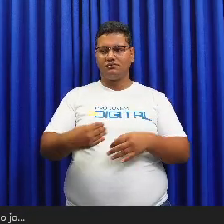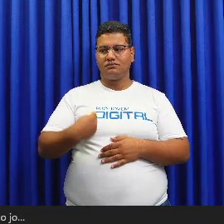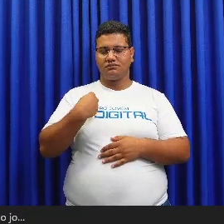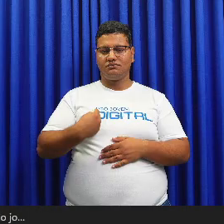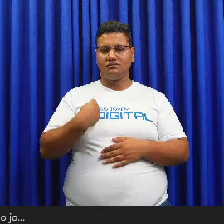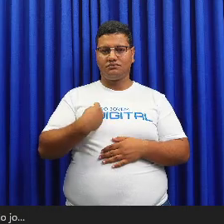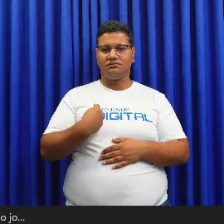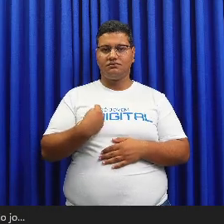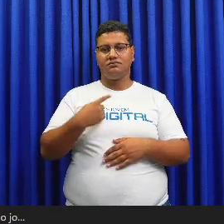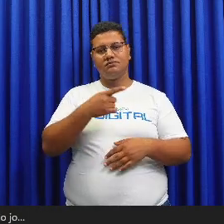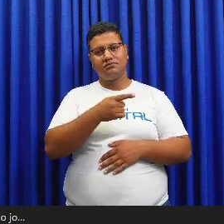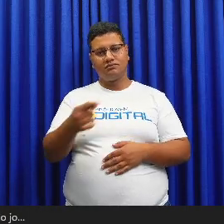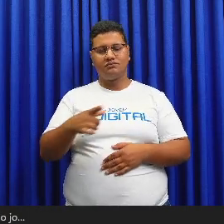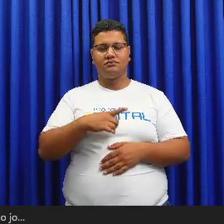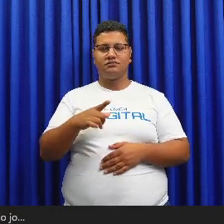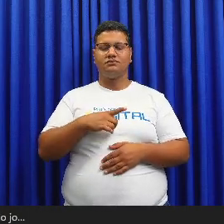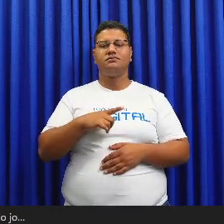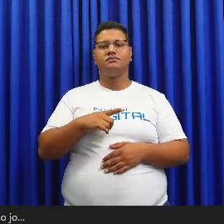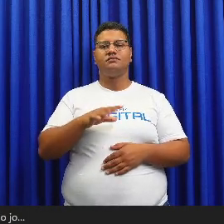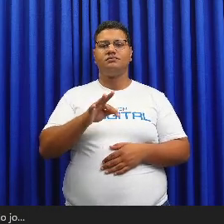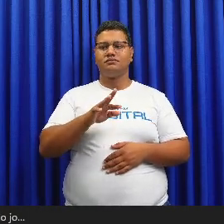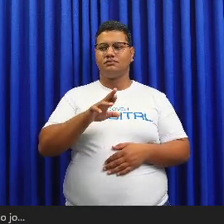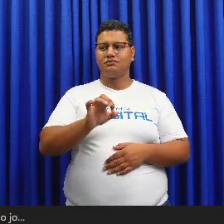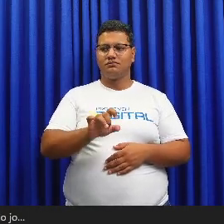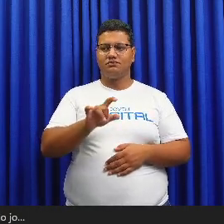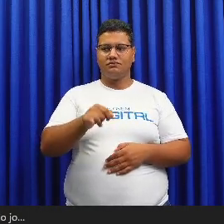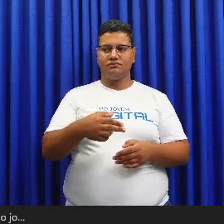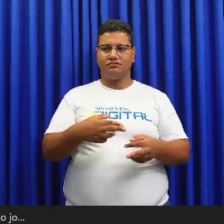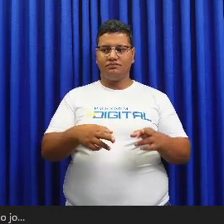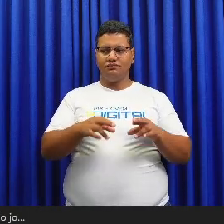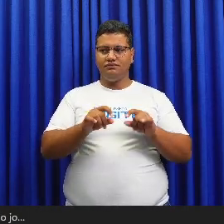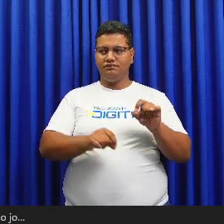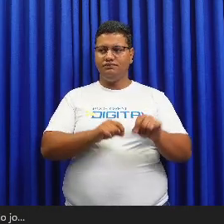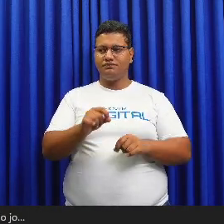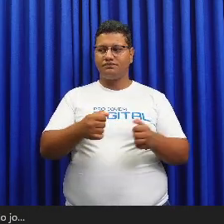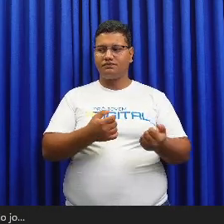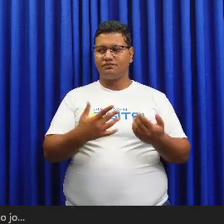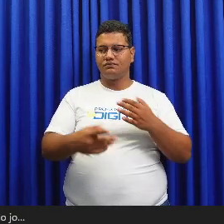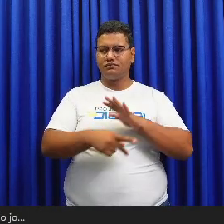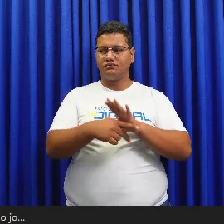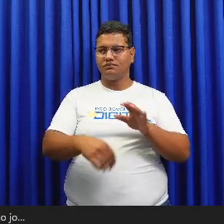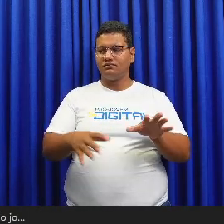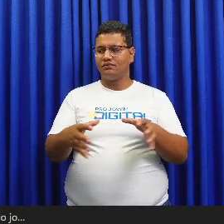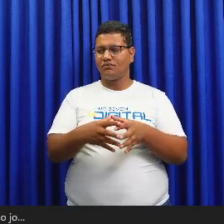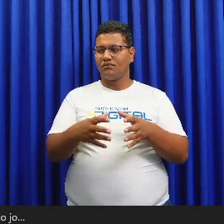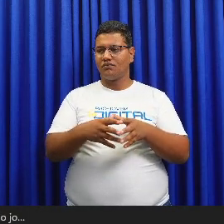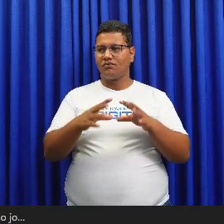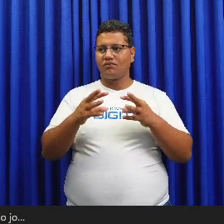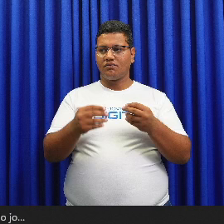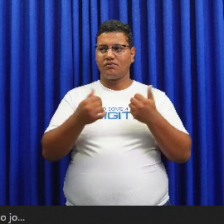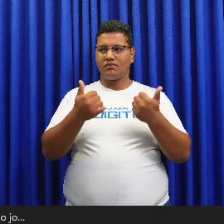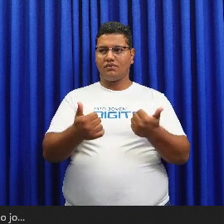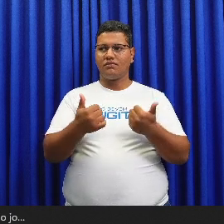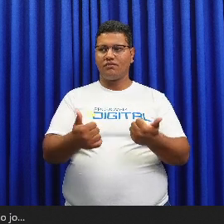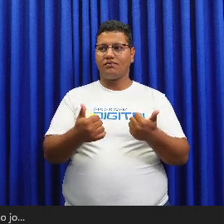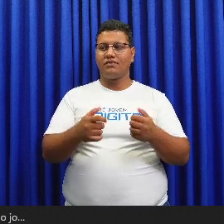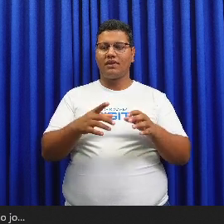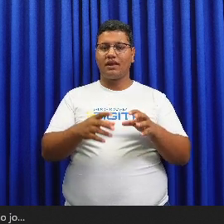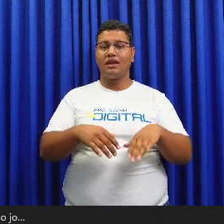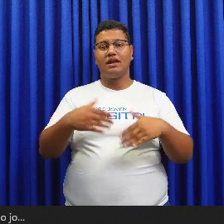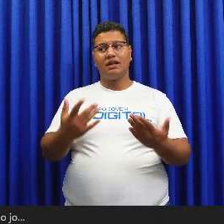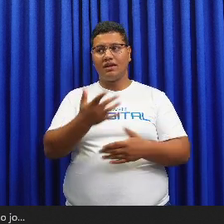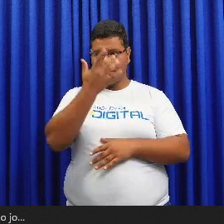freela. E você que é freela que trabalha com outros freelas, trabalha em equipe, beleza? No